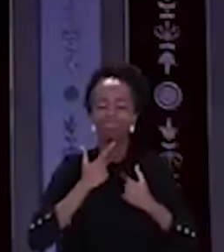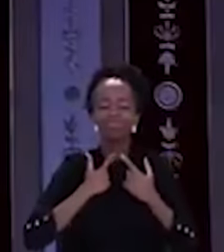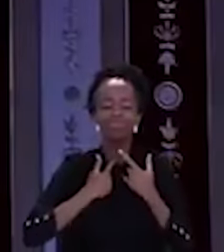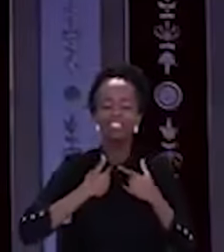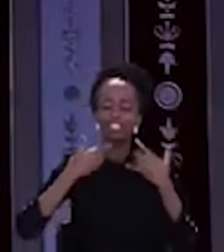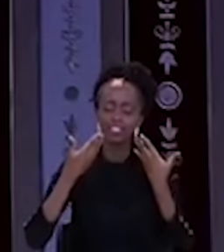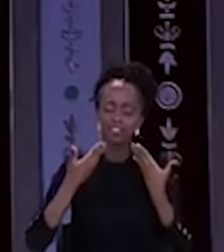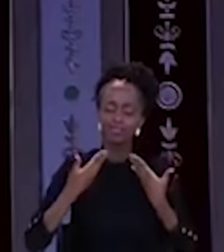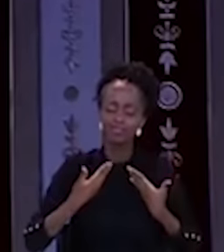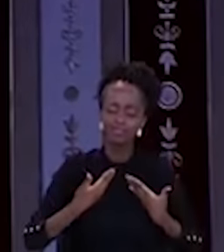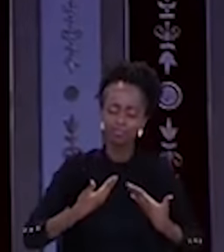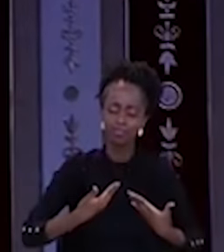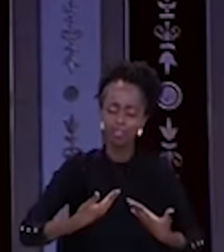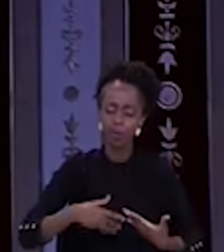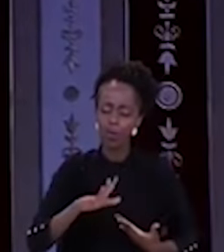fé,